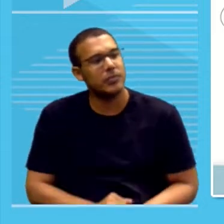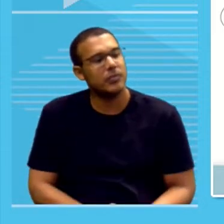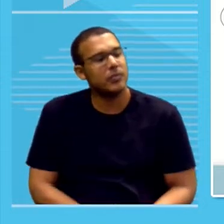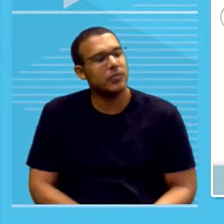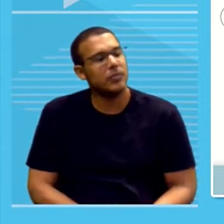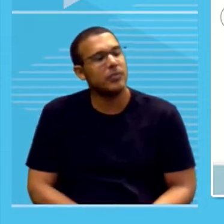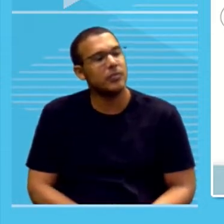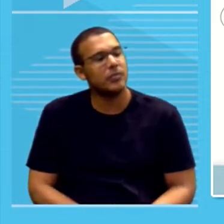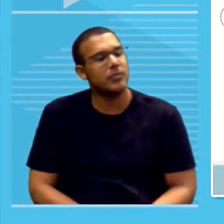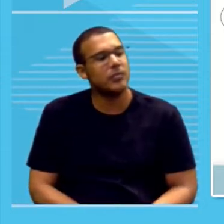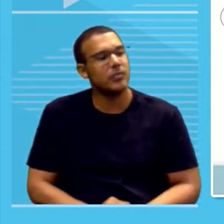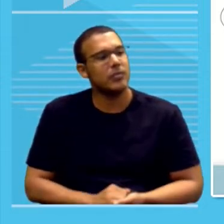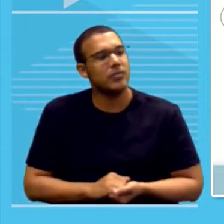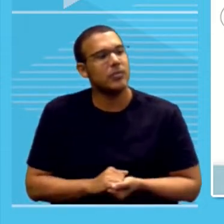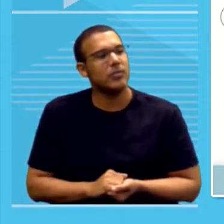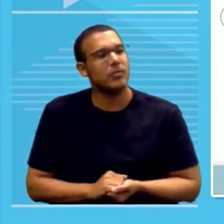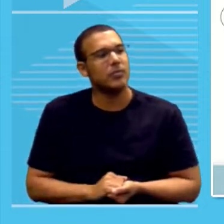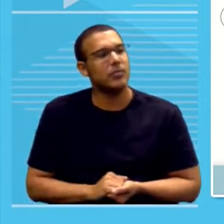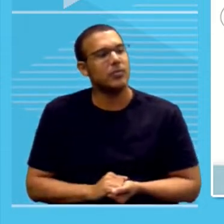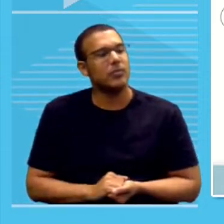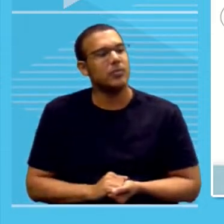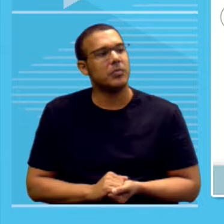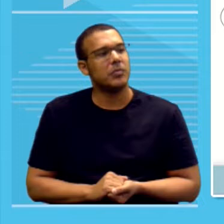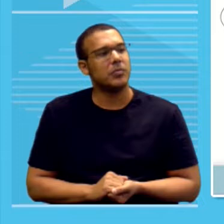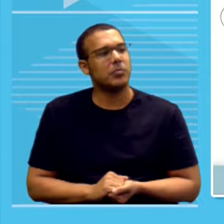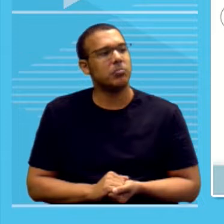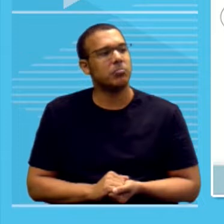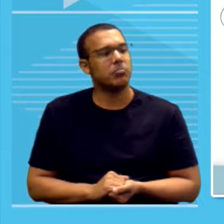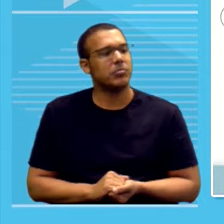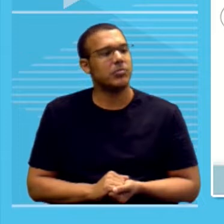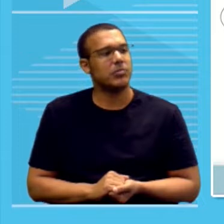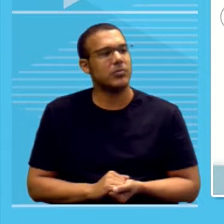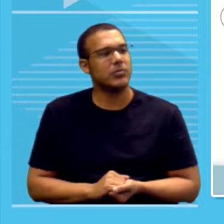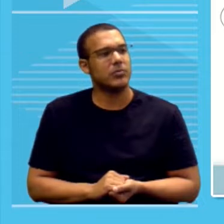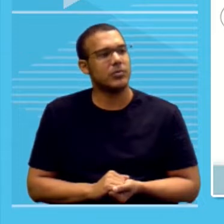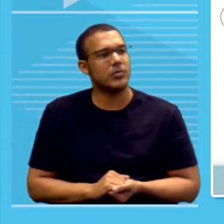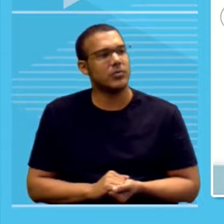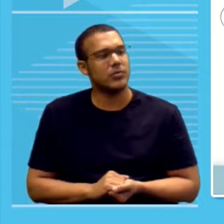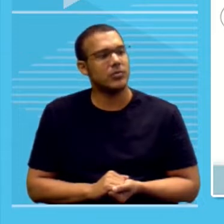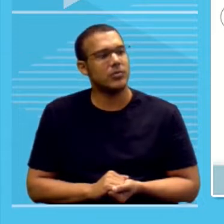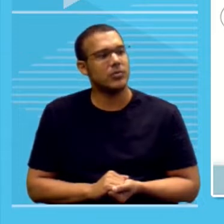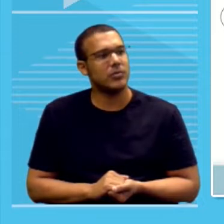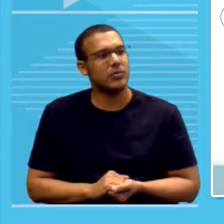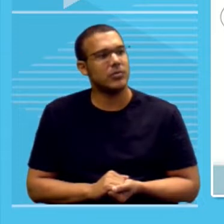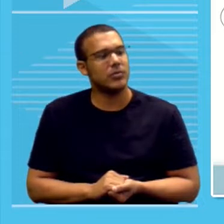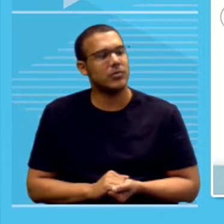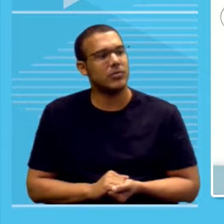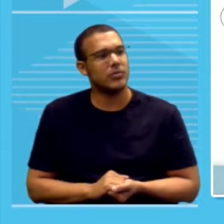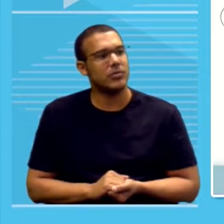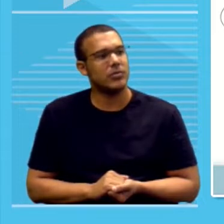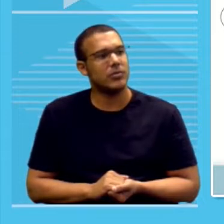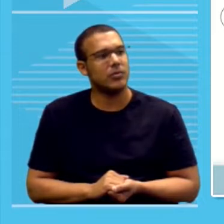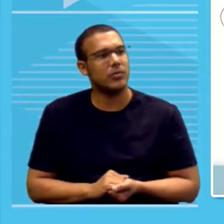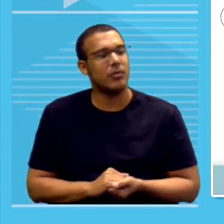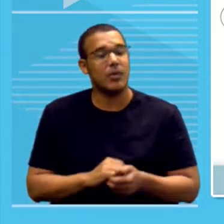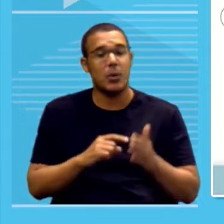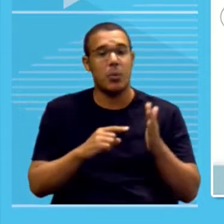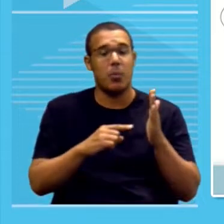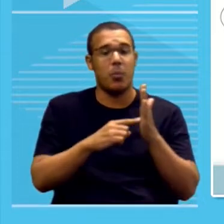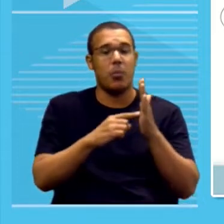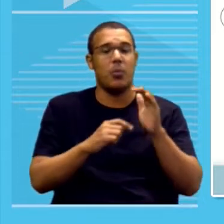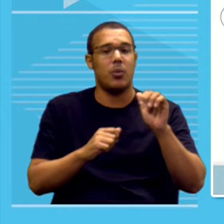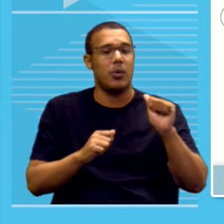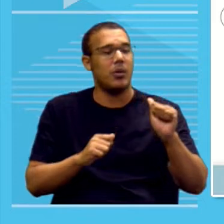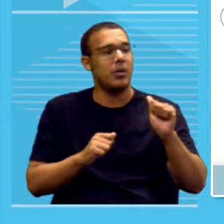2 professor 1 2 3 4 Professor então o ponto a